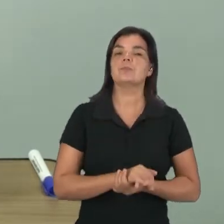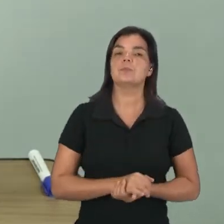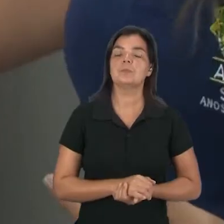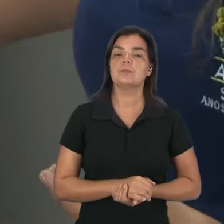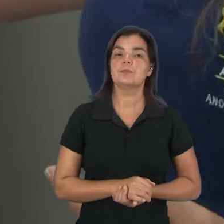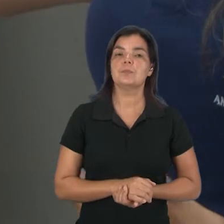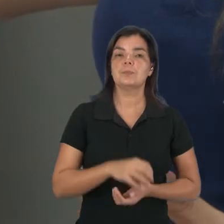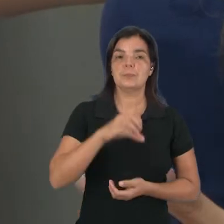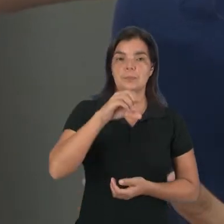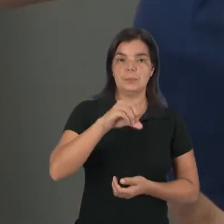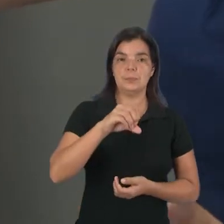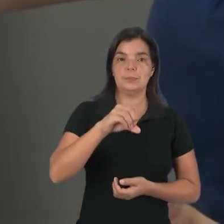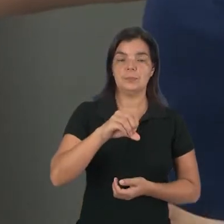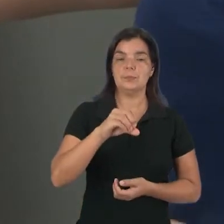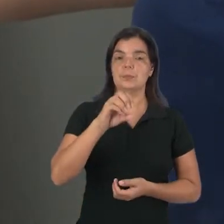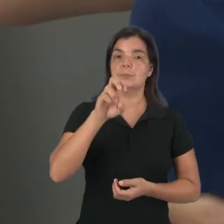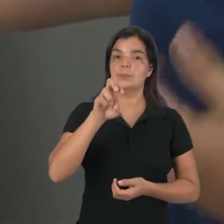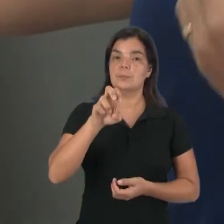número,